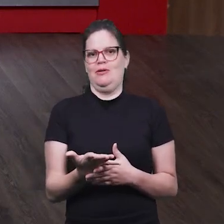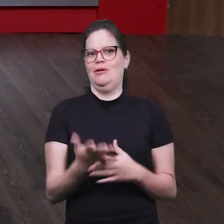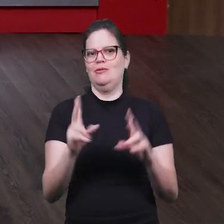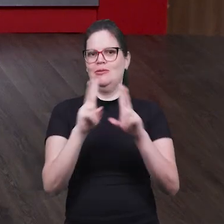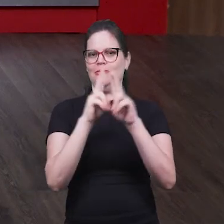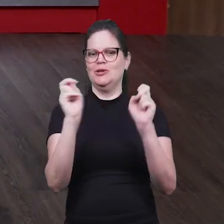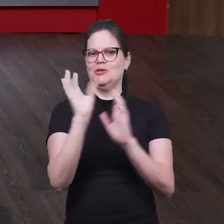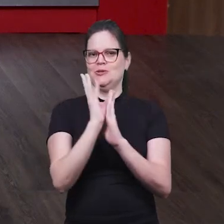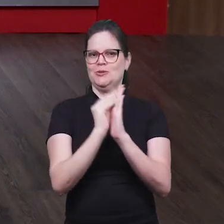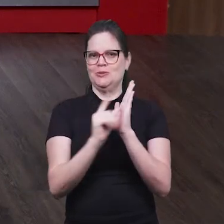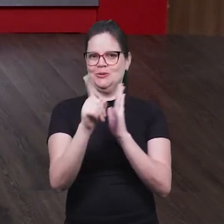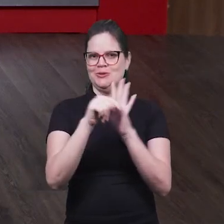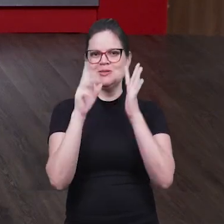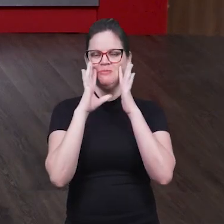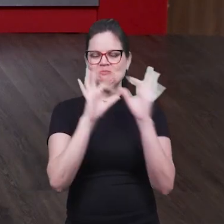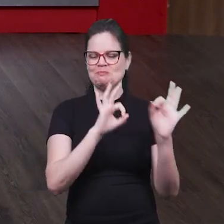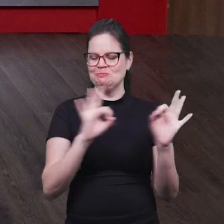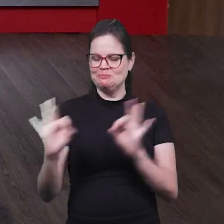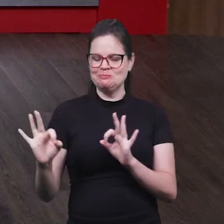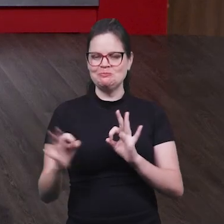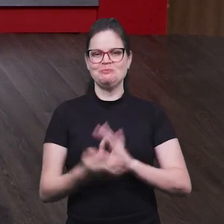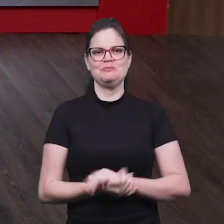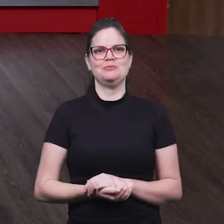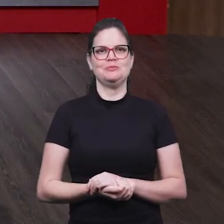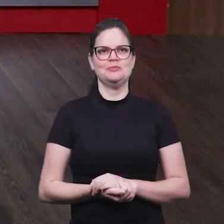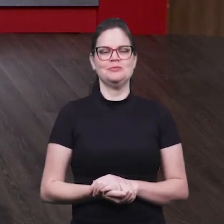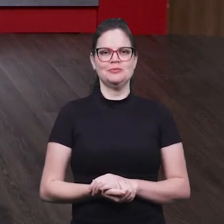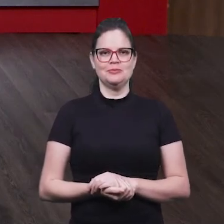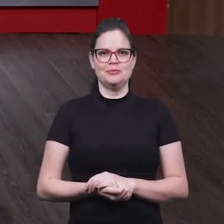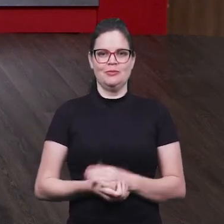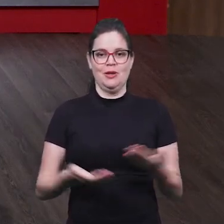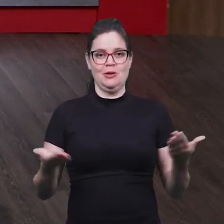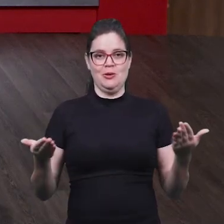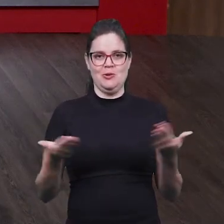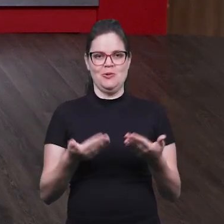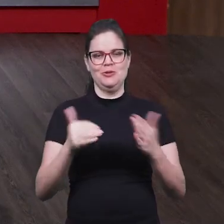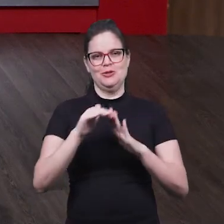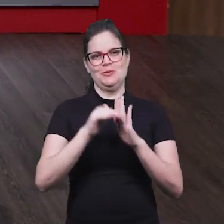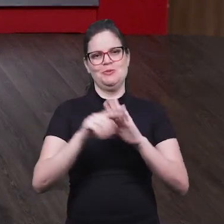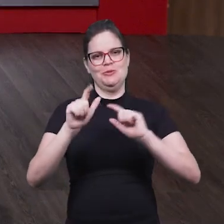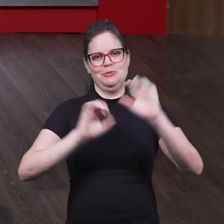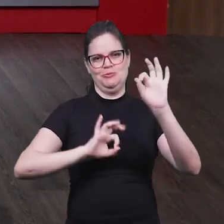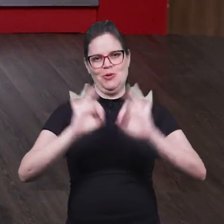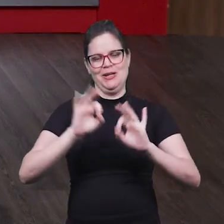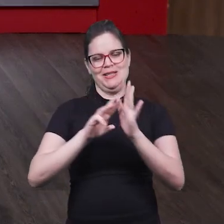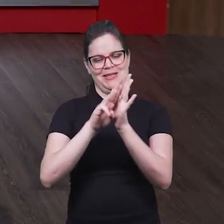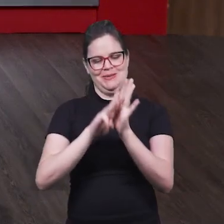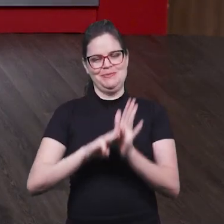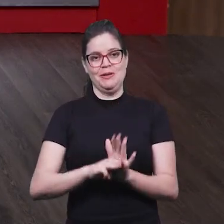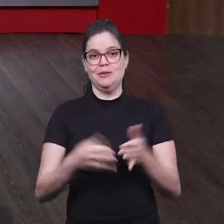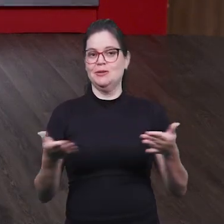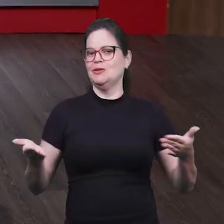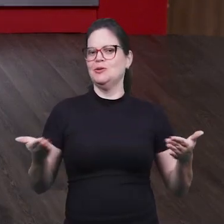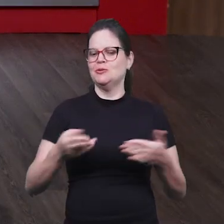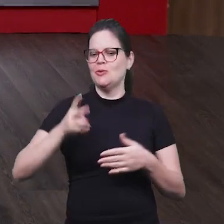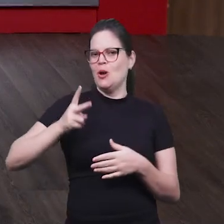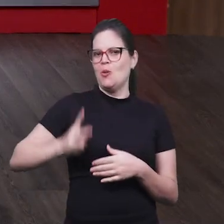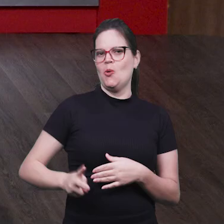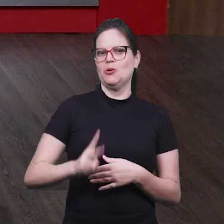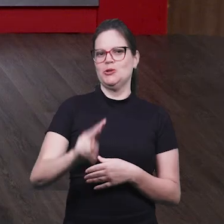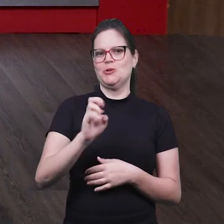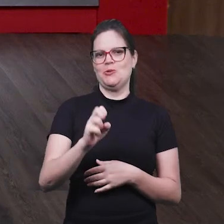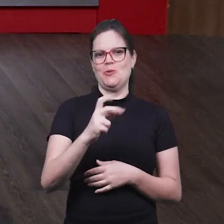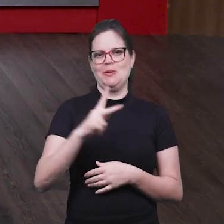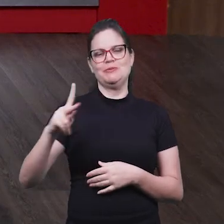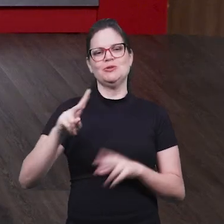altamente positivas a esse conteúdo que você está assistindo aqui nesse conteúdo, nesse programa Organização e Método. E